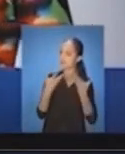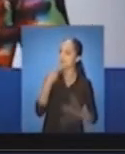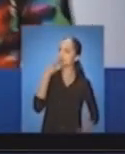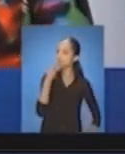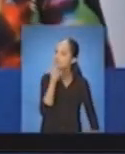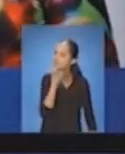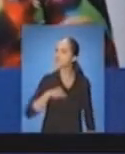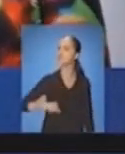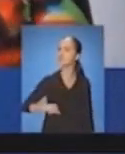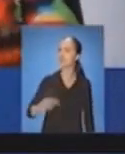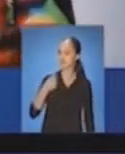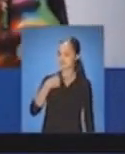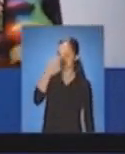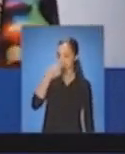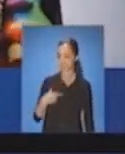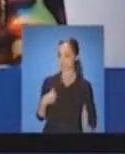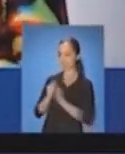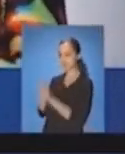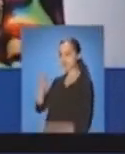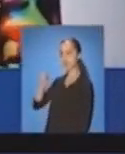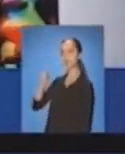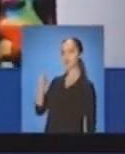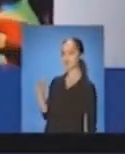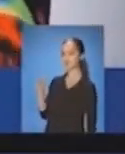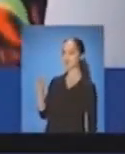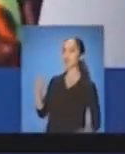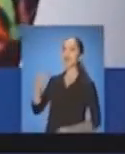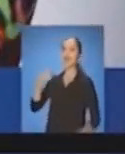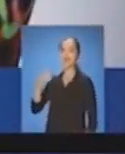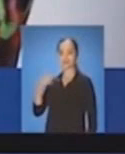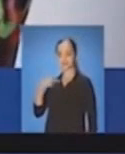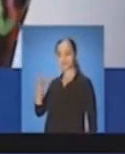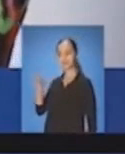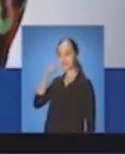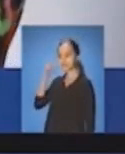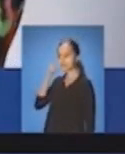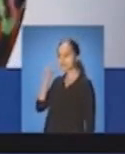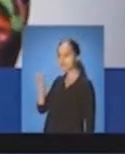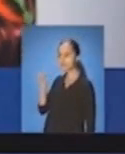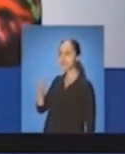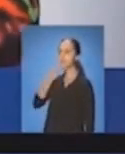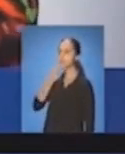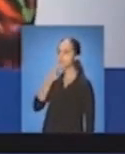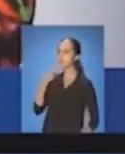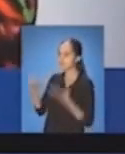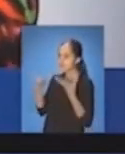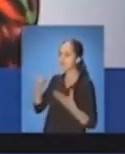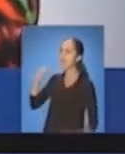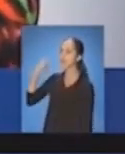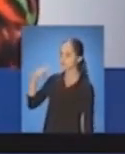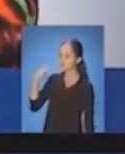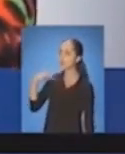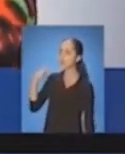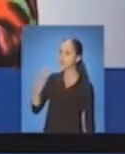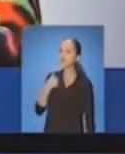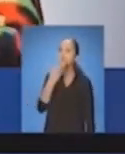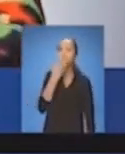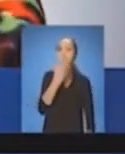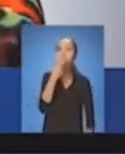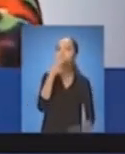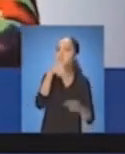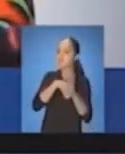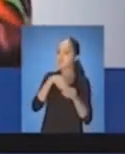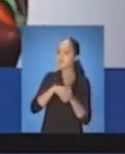gostaria de falar um negócio pra vocês. Eu estou aqui com o Bubu e esse menino aqui. Ele quer ser vereador. Estou